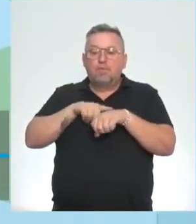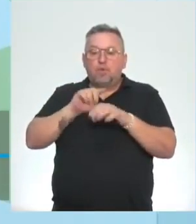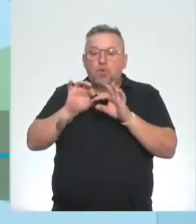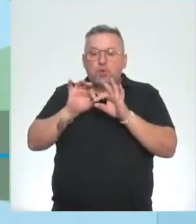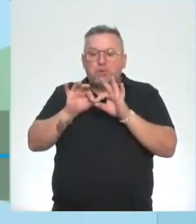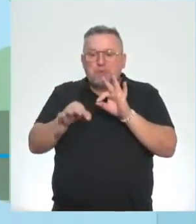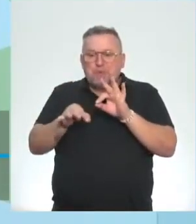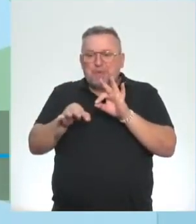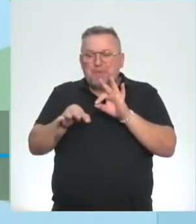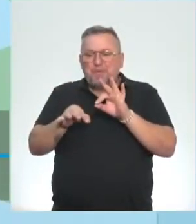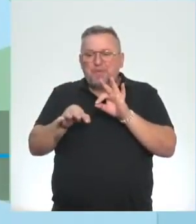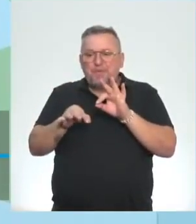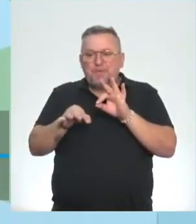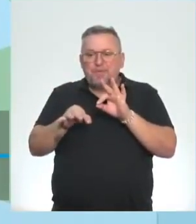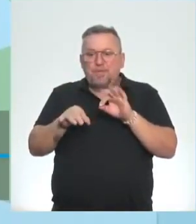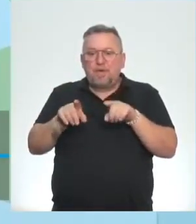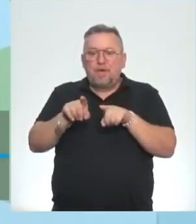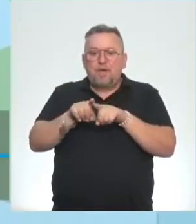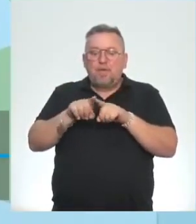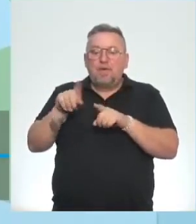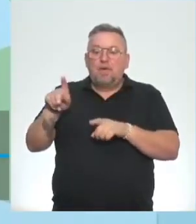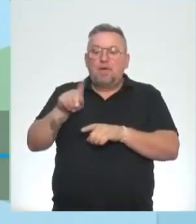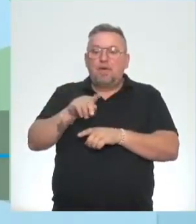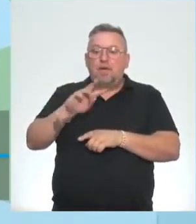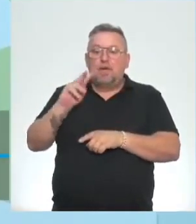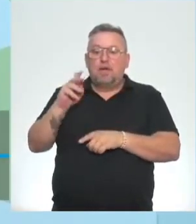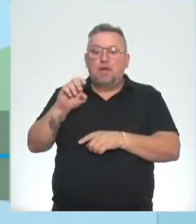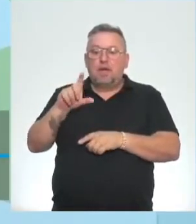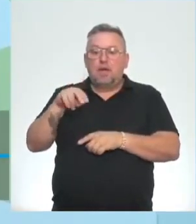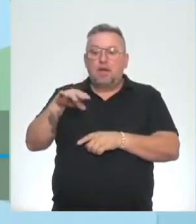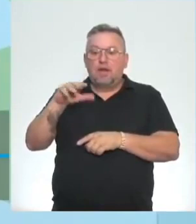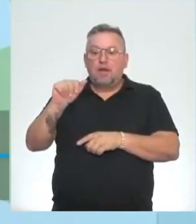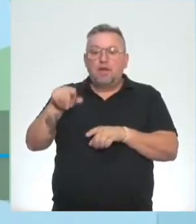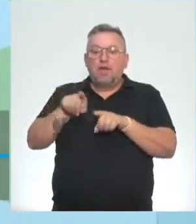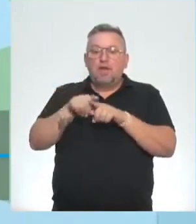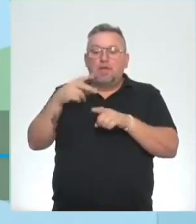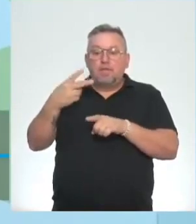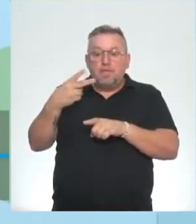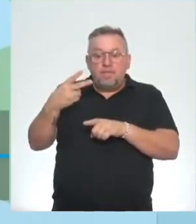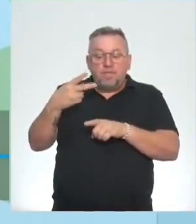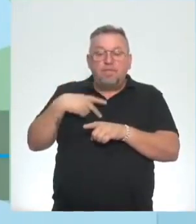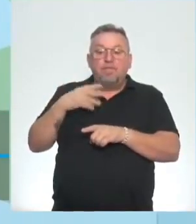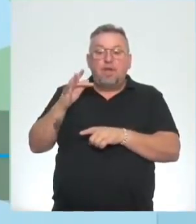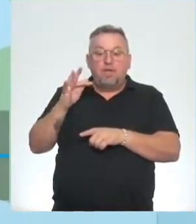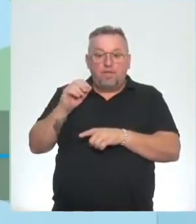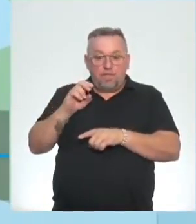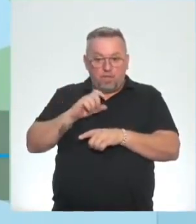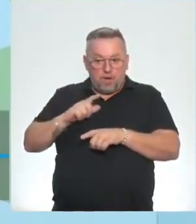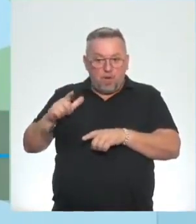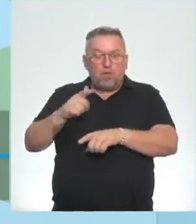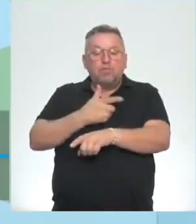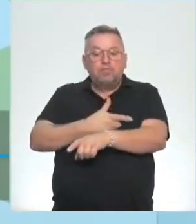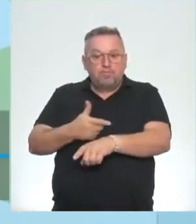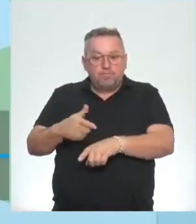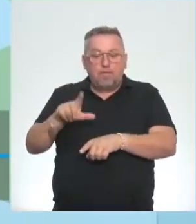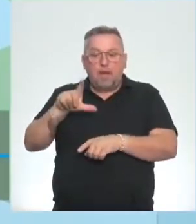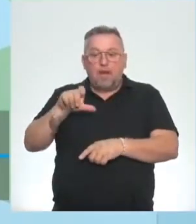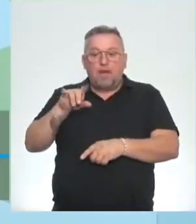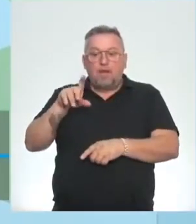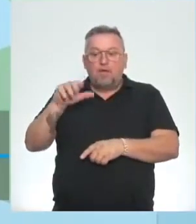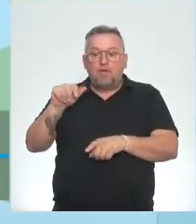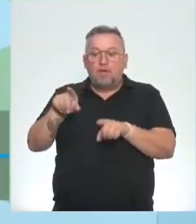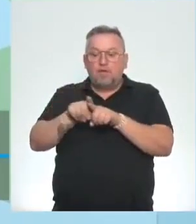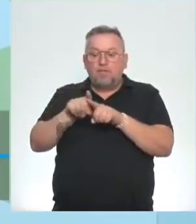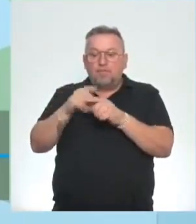pouco. E também a professora Helena está dizendo na questão 2 que a linguagem é formal. A Lídia está dizendo as aulas